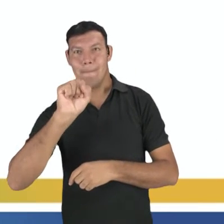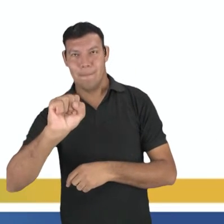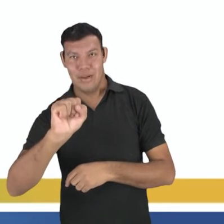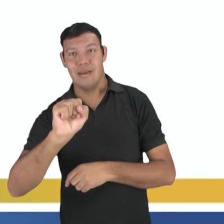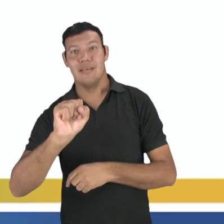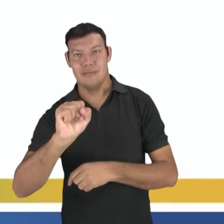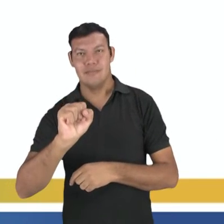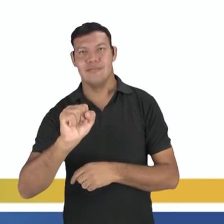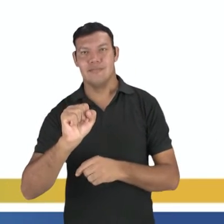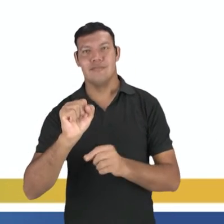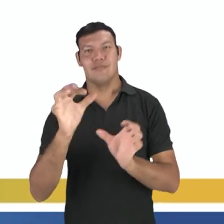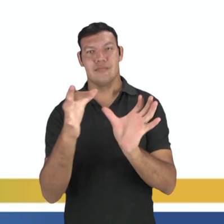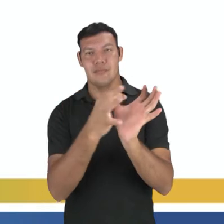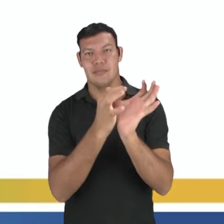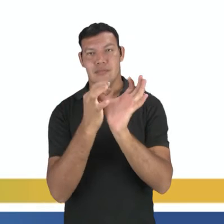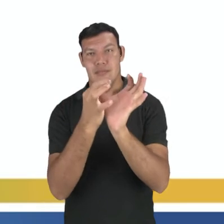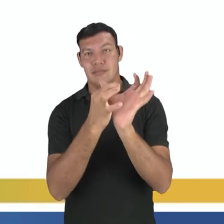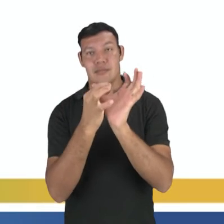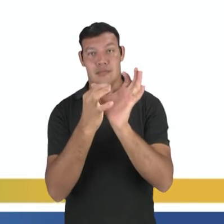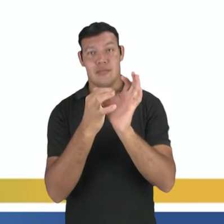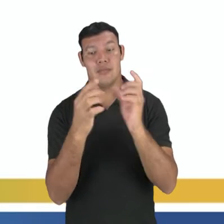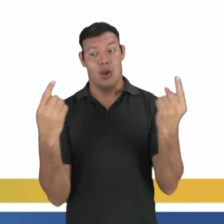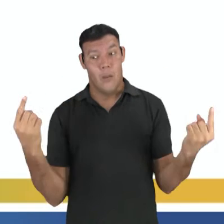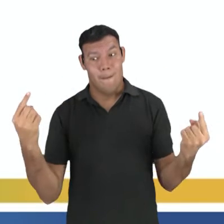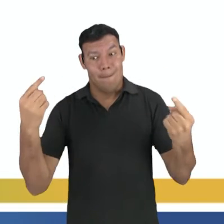conjunção coordenada